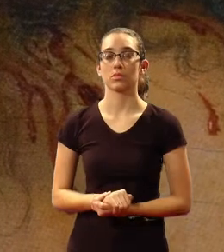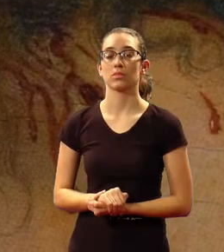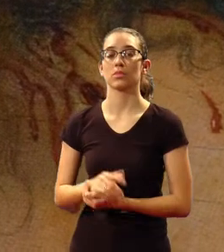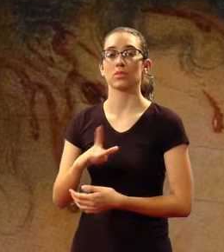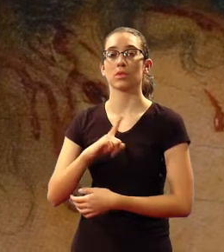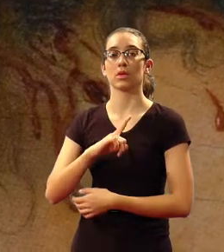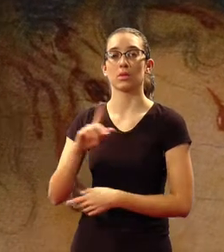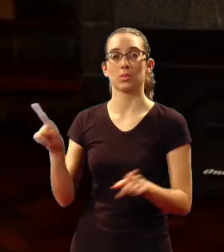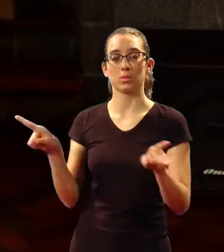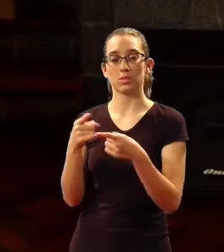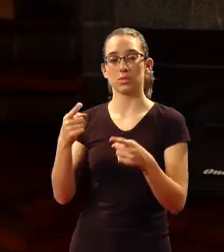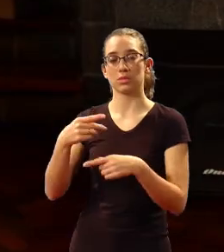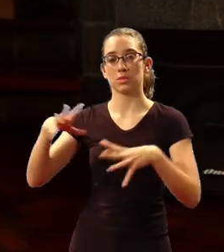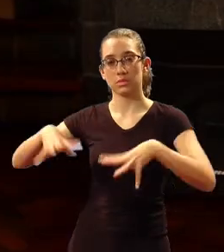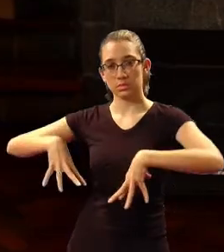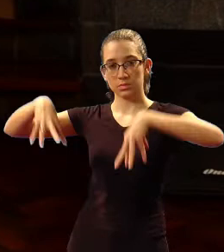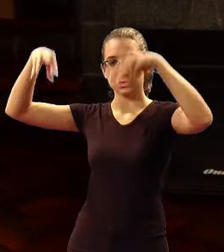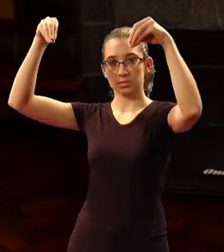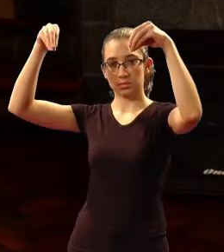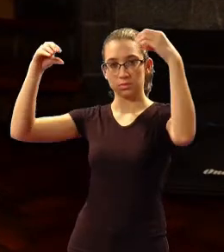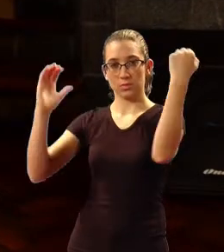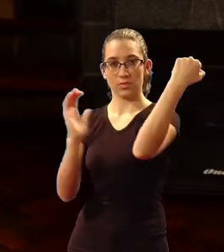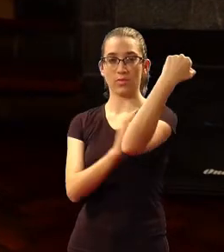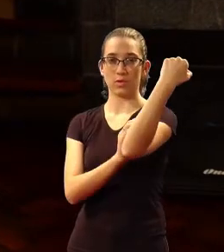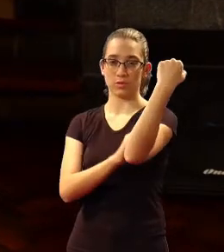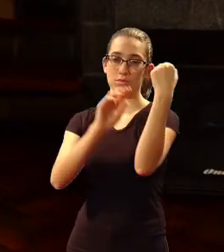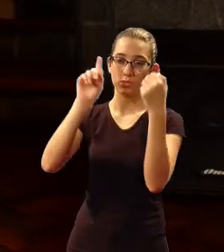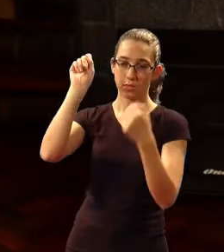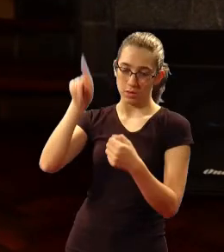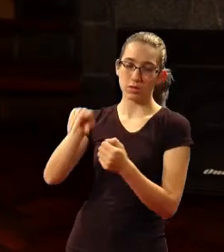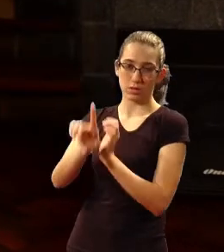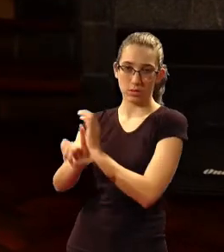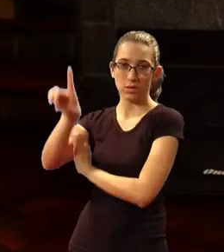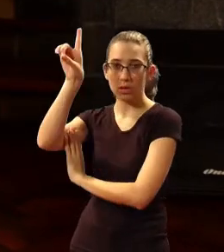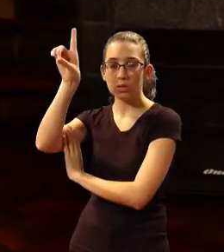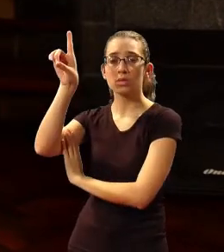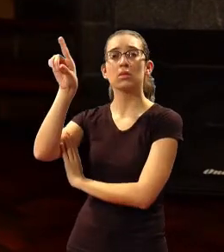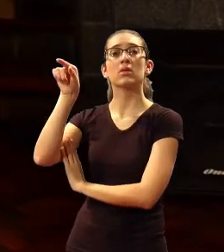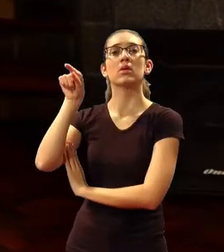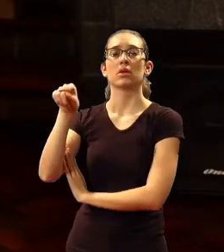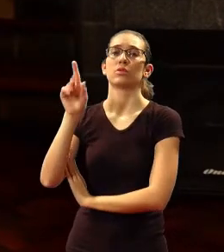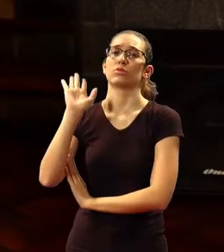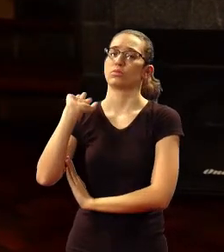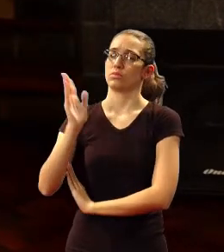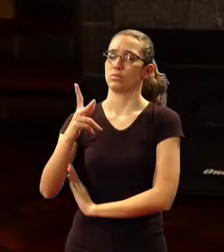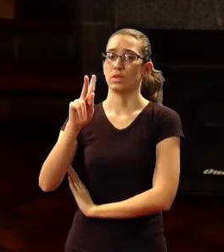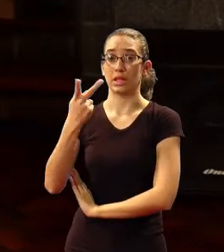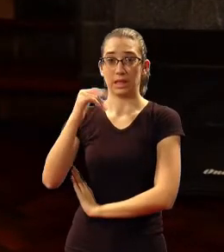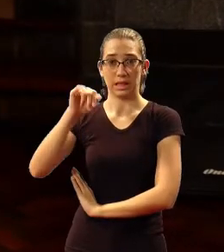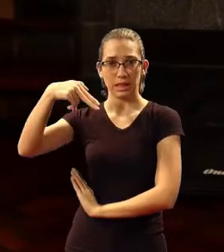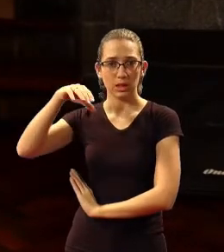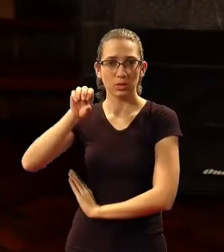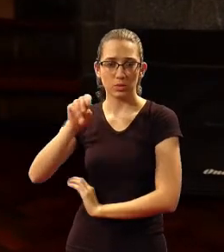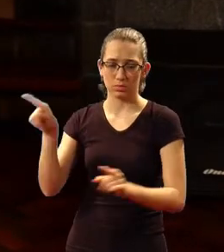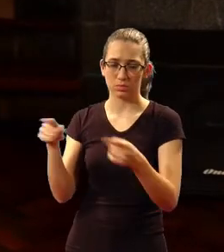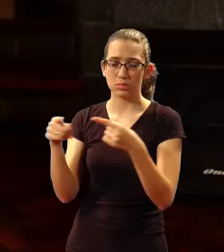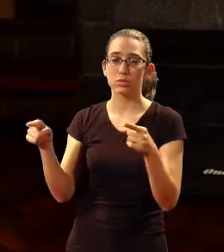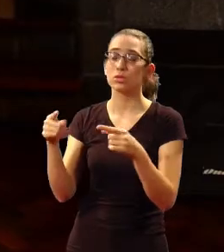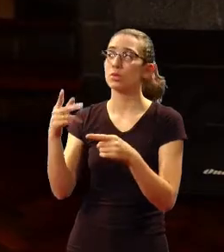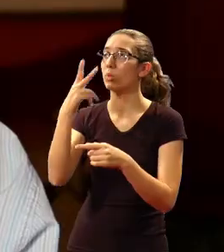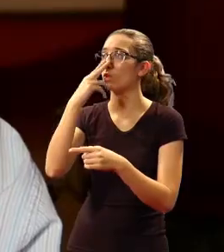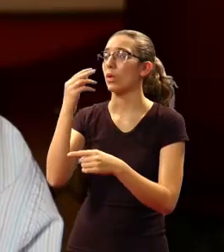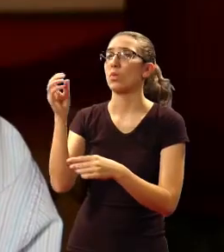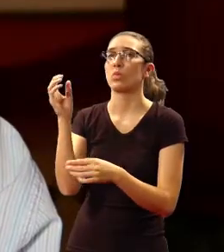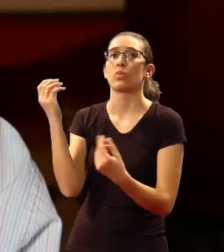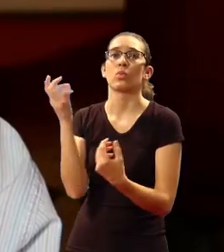O hino Castelo Forte é Nosso Deus é um dos maiores hinos da história do